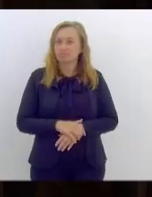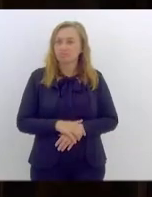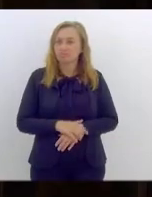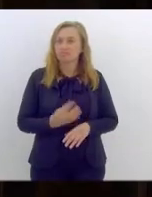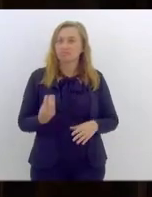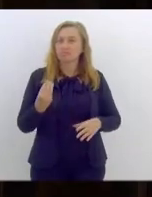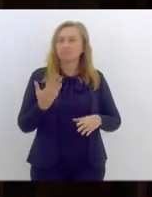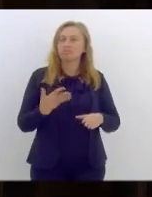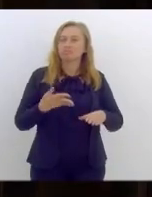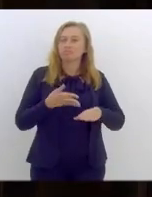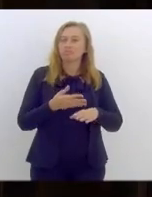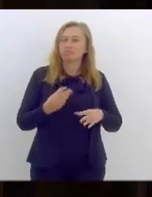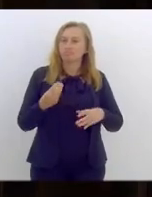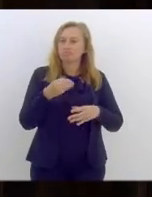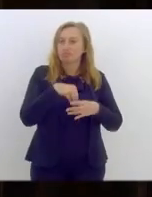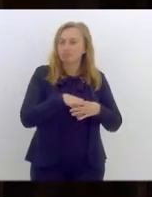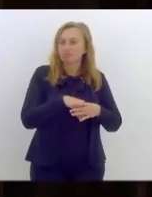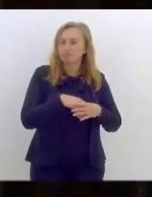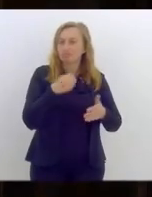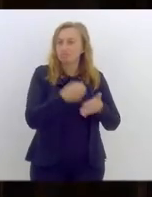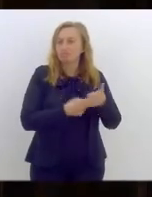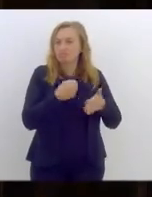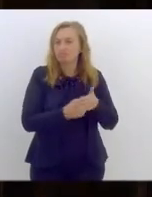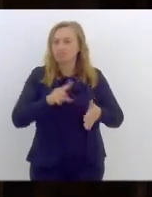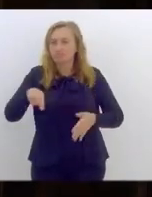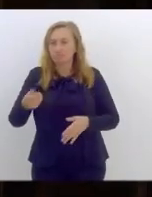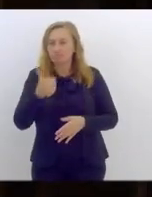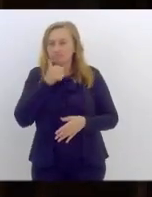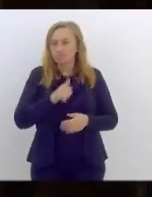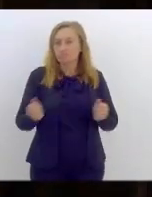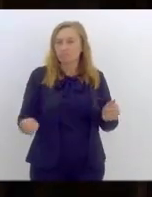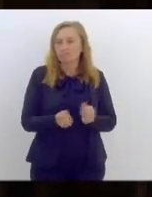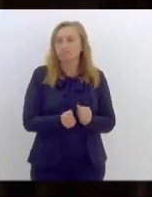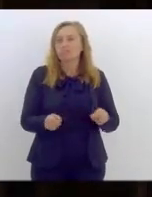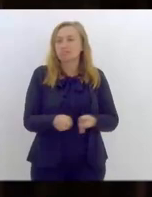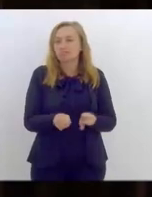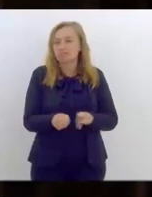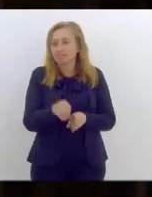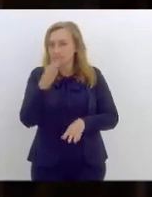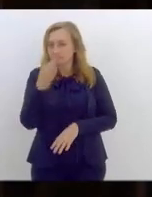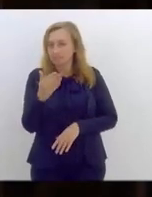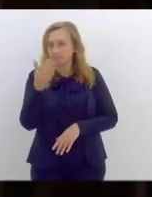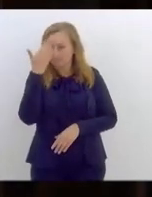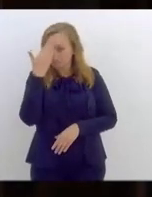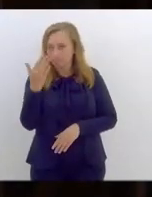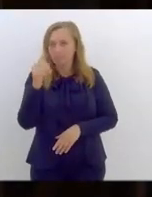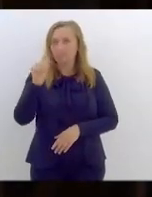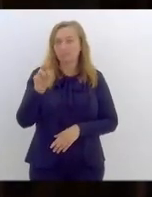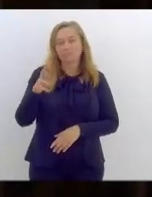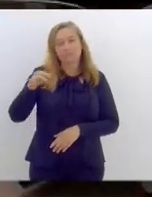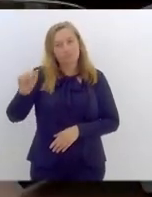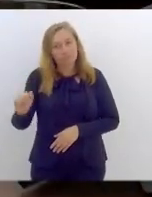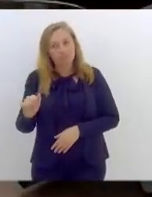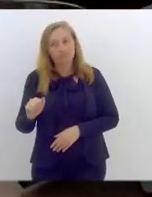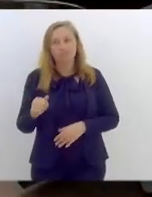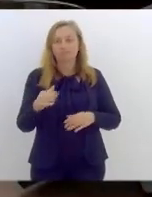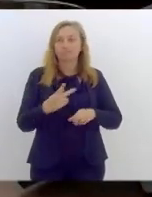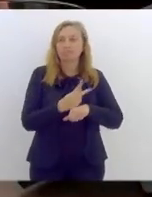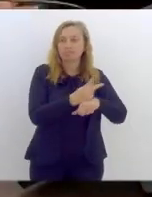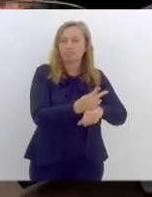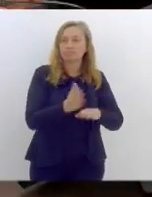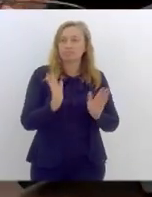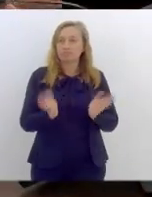dentro dessa luta e trazer outras irmãs e outras mulheres. Agradecer também a Ariana, que já foi premiada aqui hoje, né, mas essa